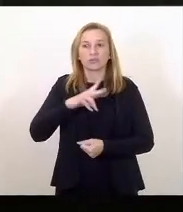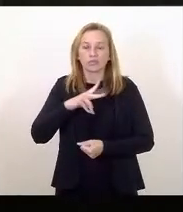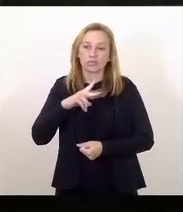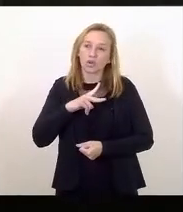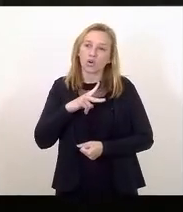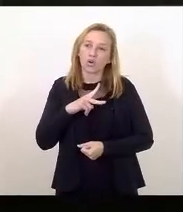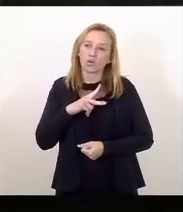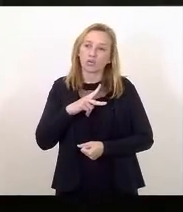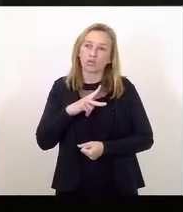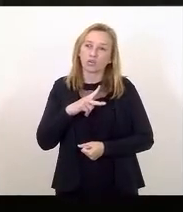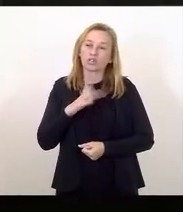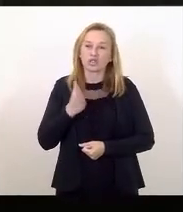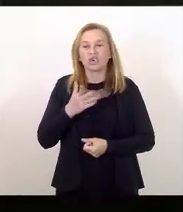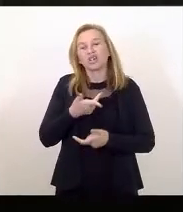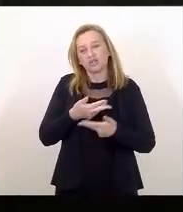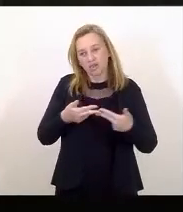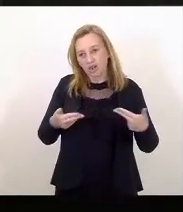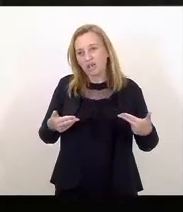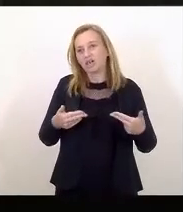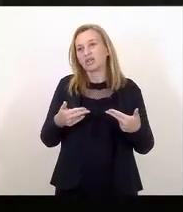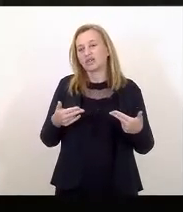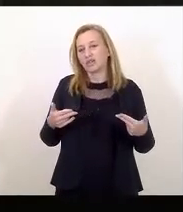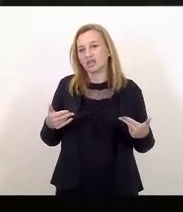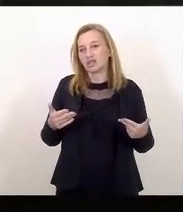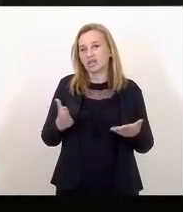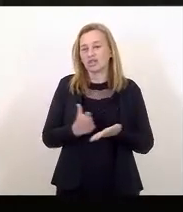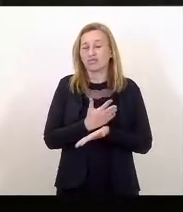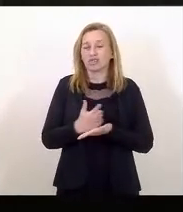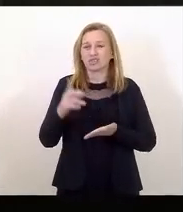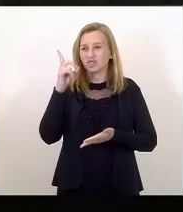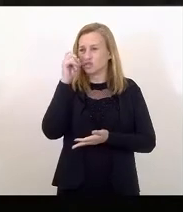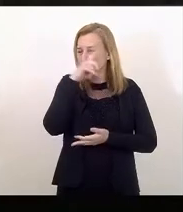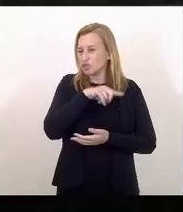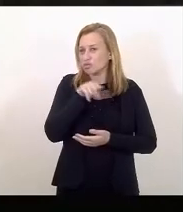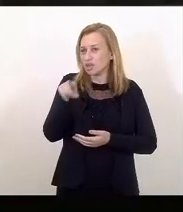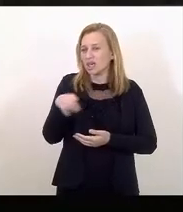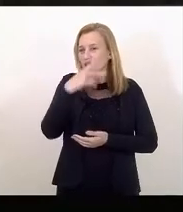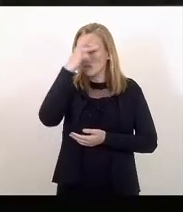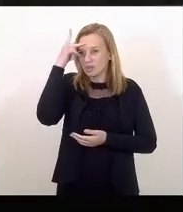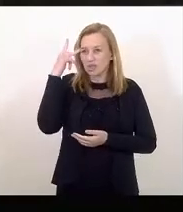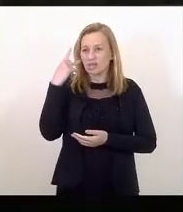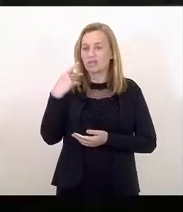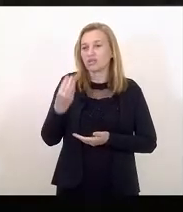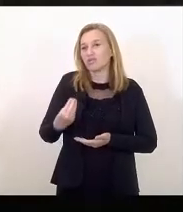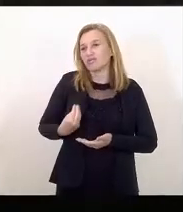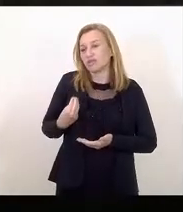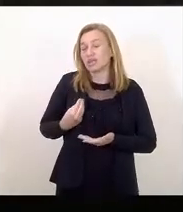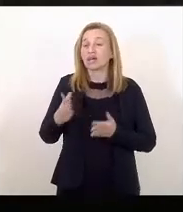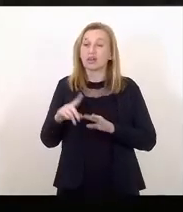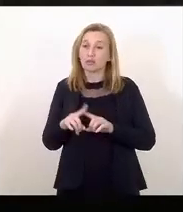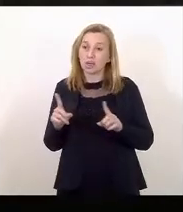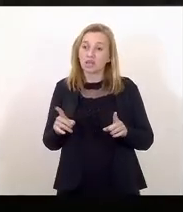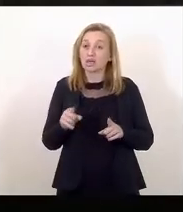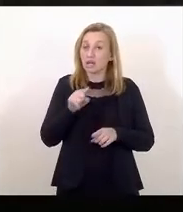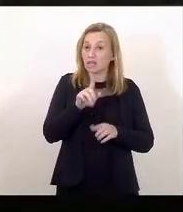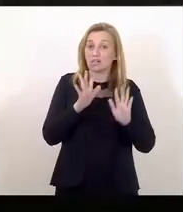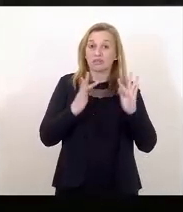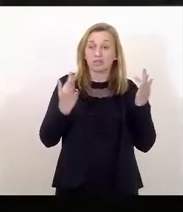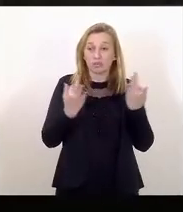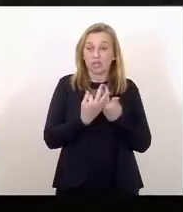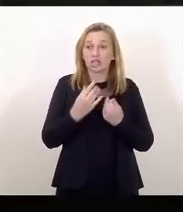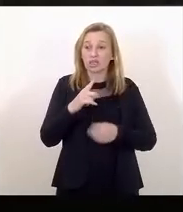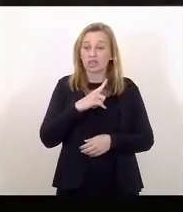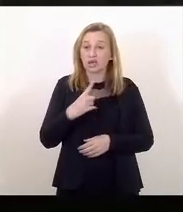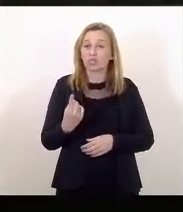que, muitas das vezes, é difícil para aquela pessoa a convivência. Então, que essa família é ter